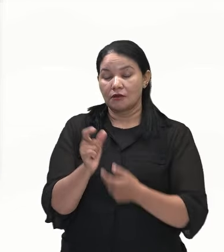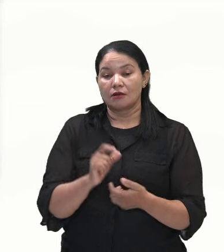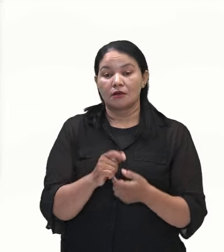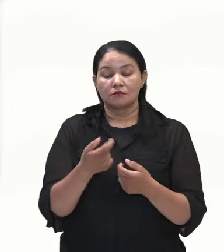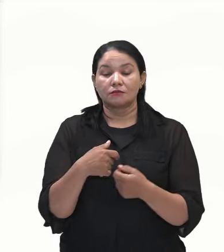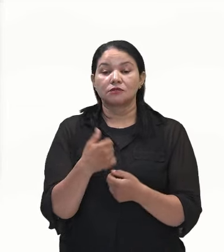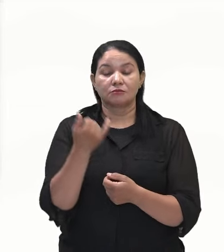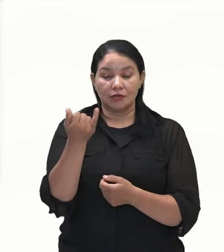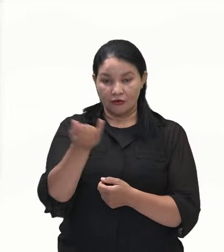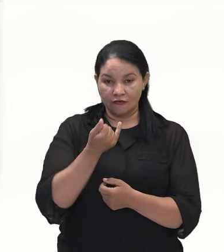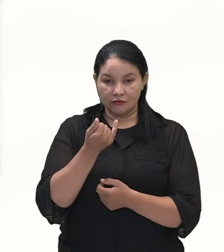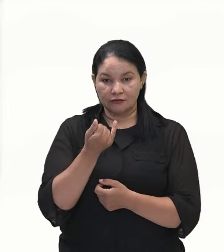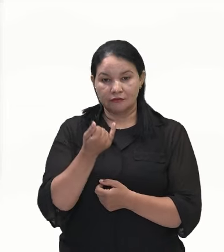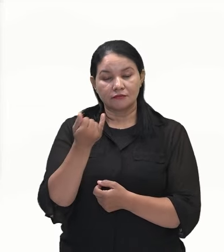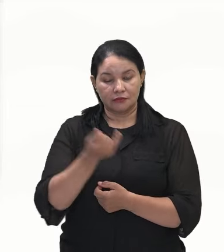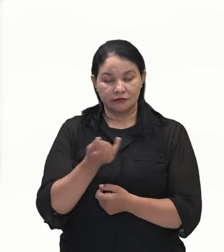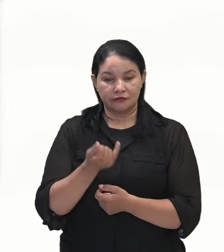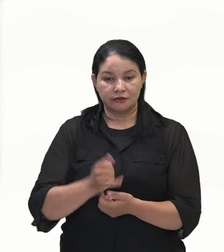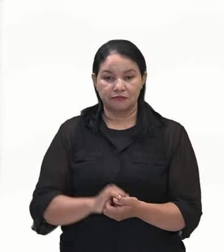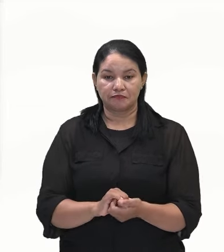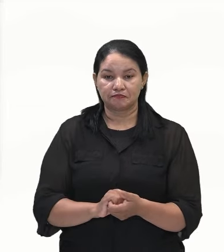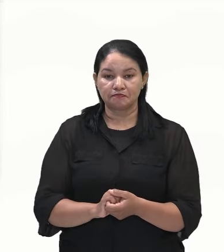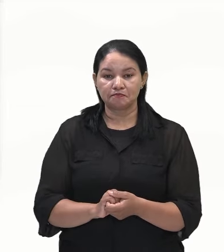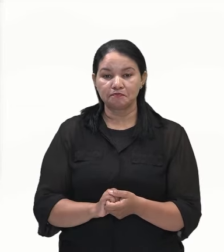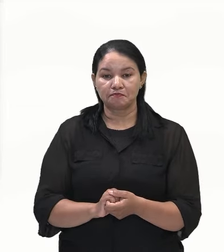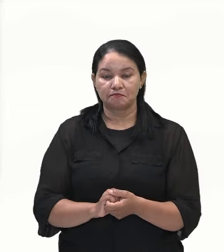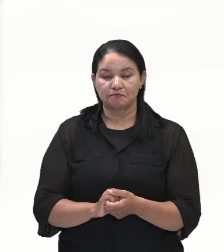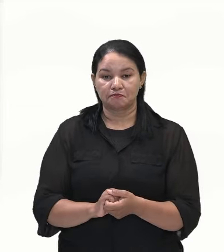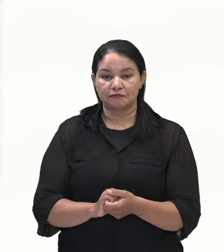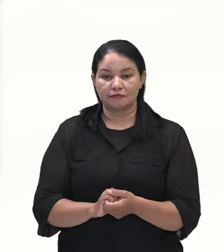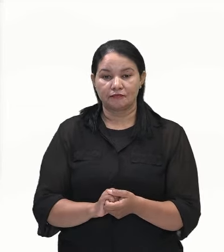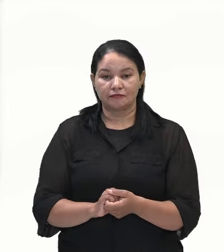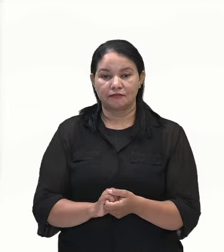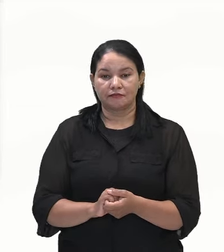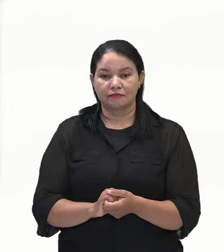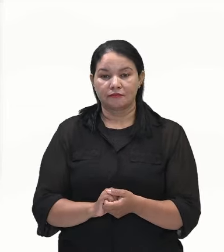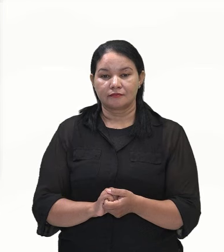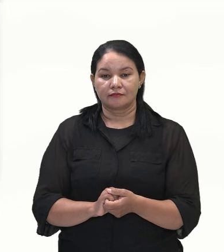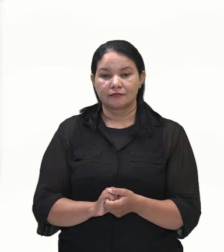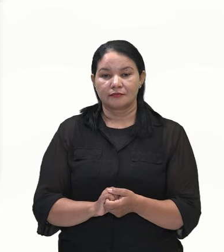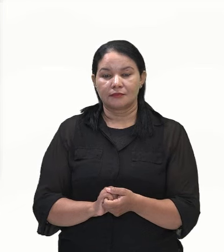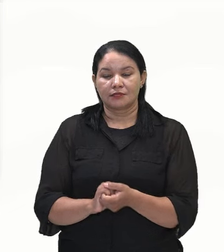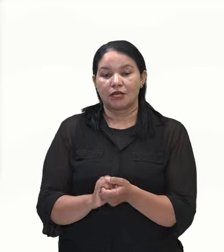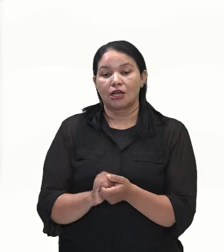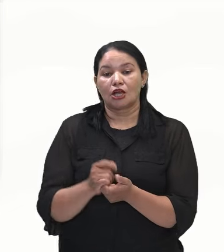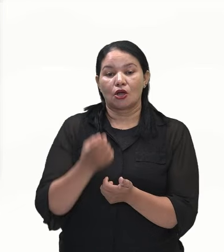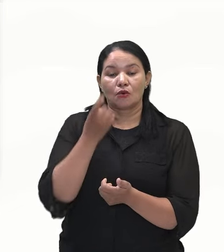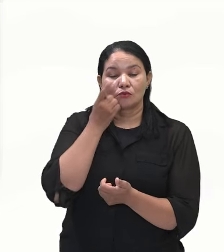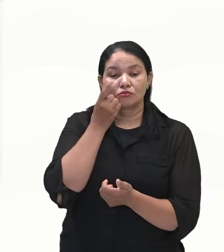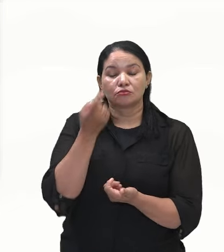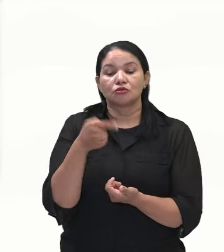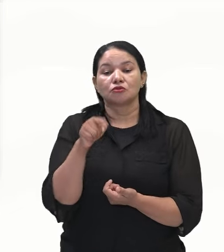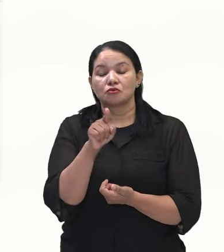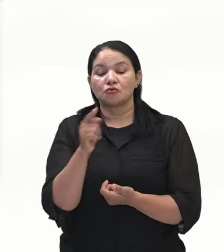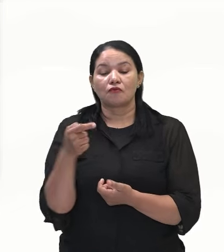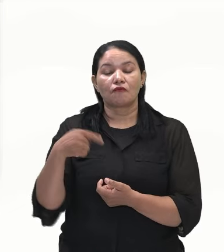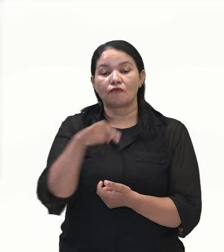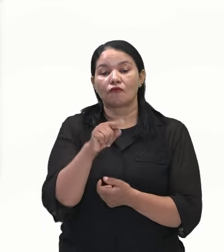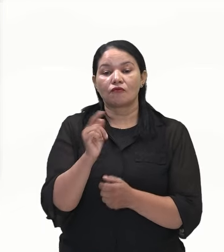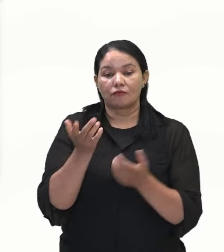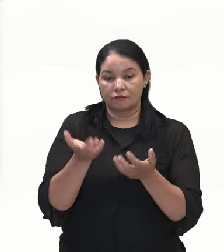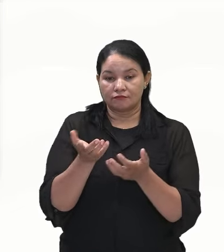Ou me avise, né? A tradução para o português. Me avise when you go, quando você for. We can